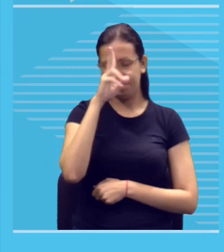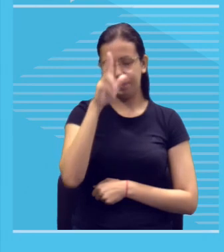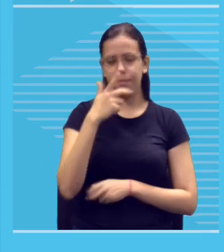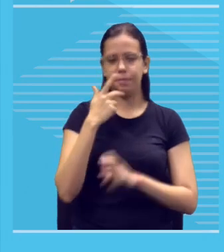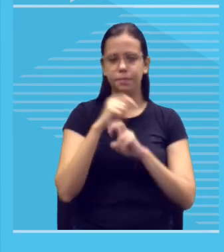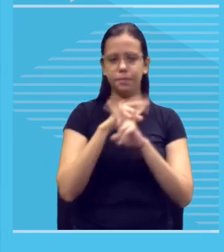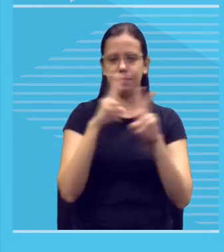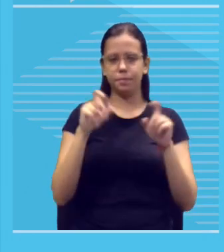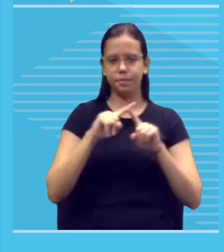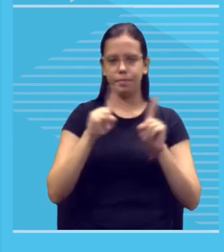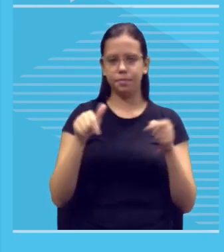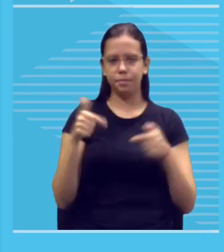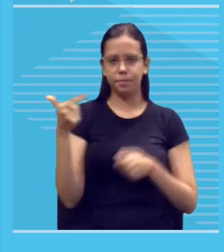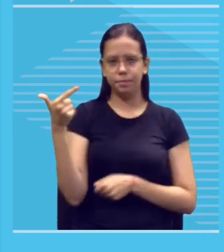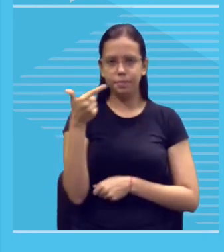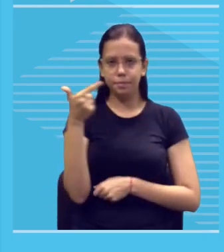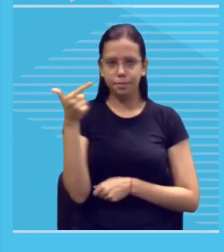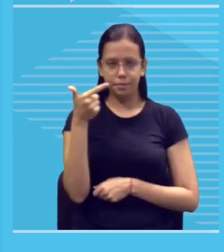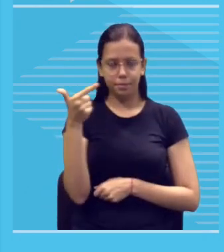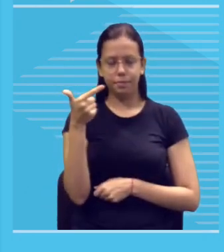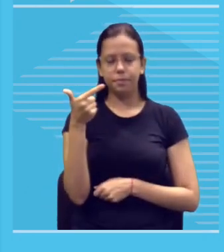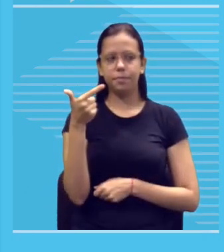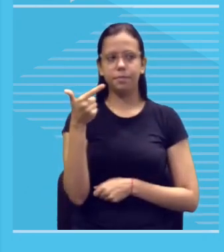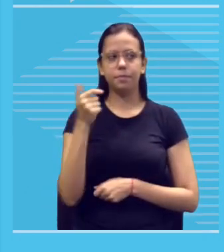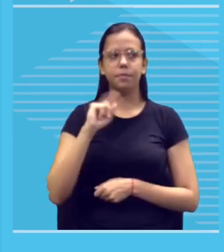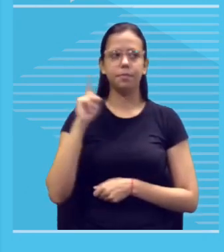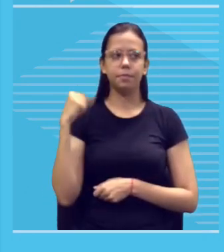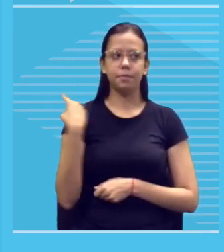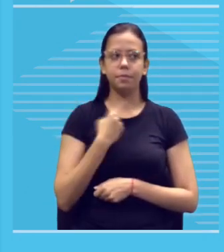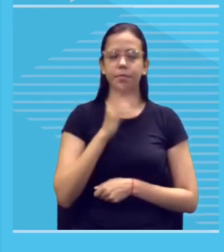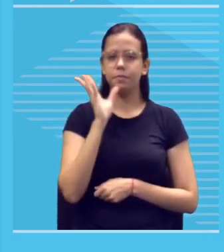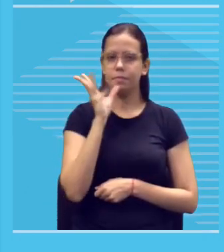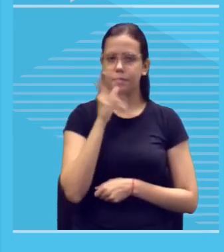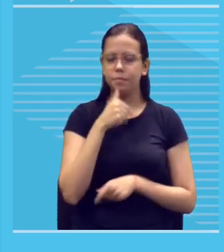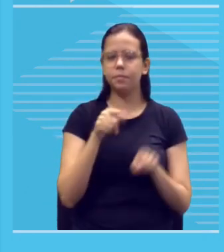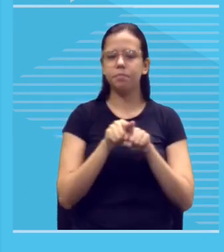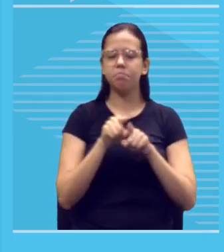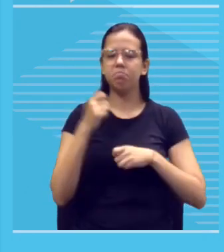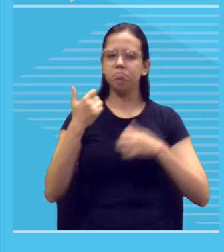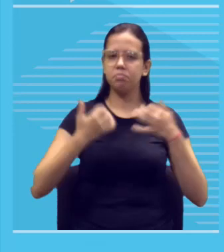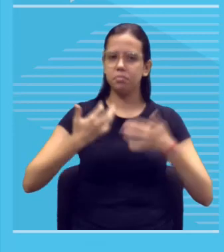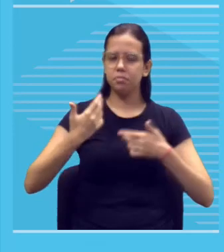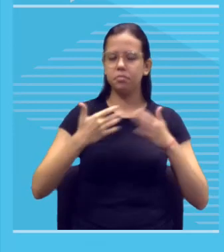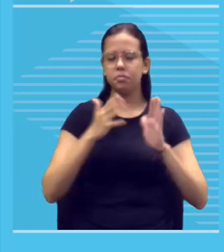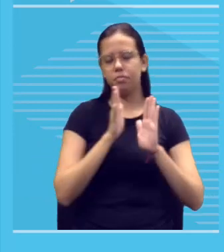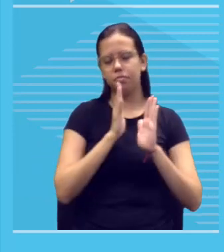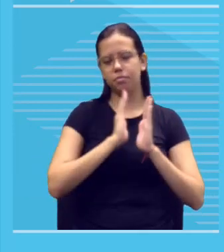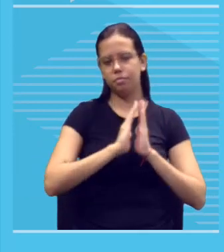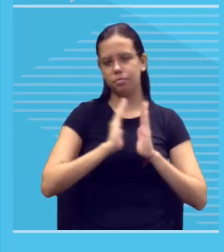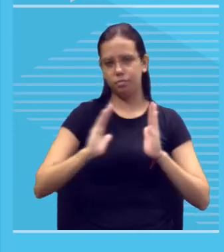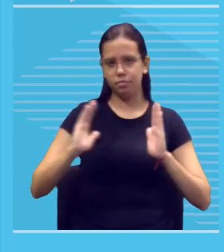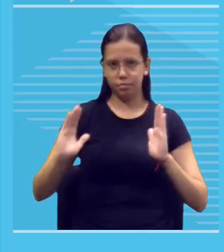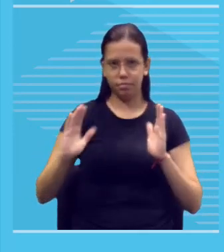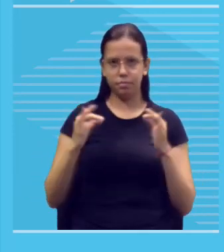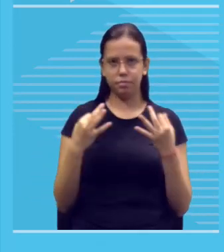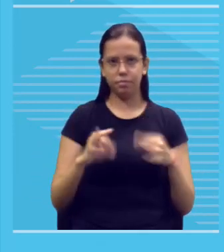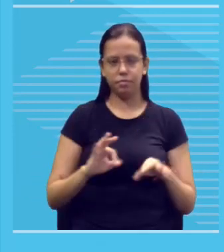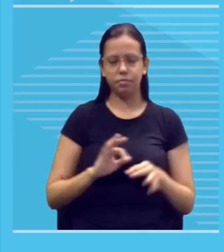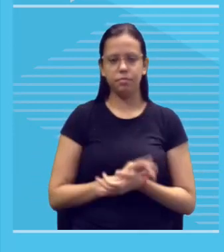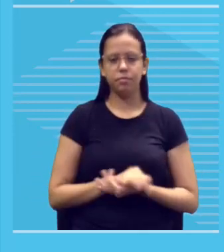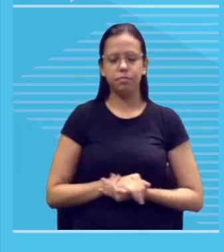em produtos notáveis né estamos demorando um bom tempo lá desenvolvendo etapa pro etapa Tá certo